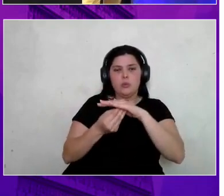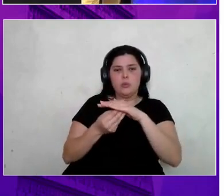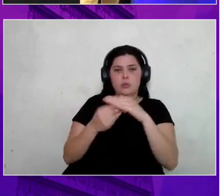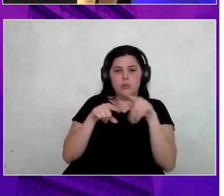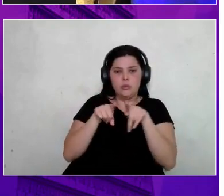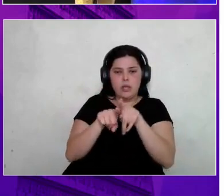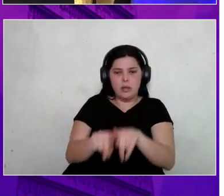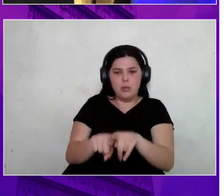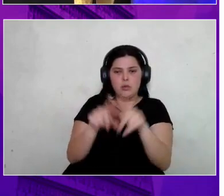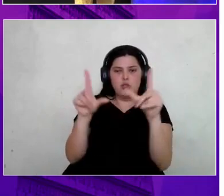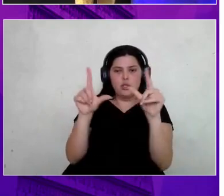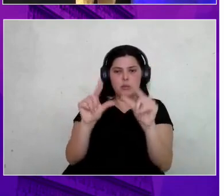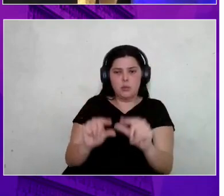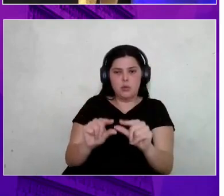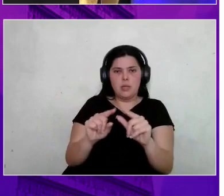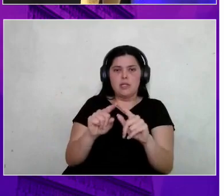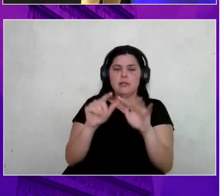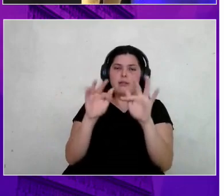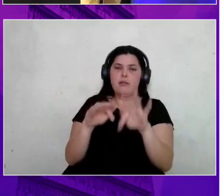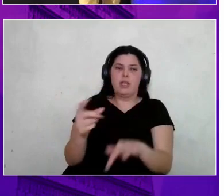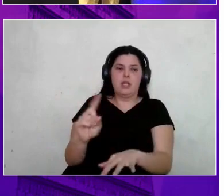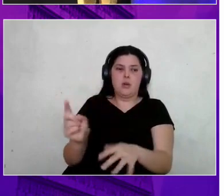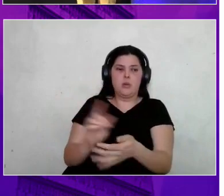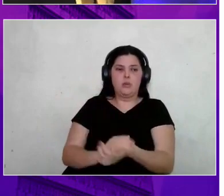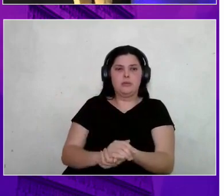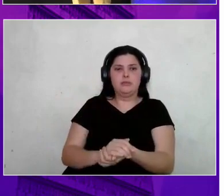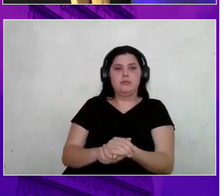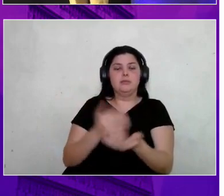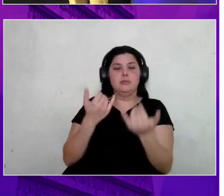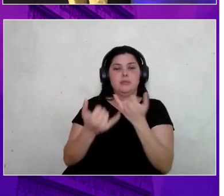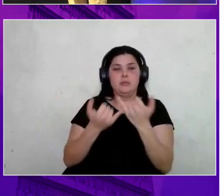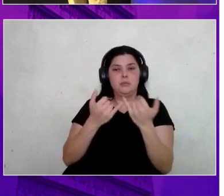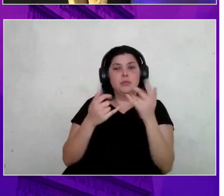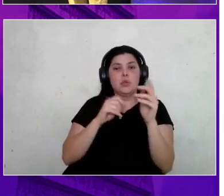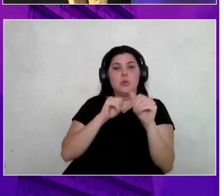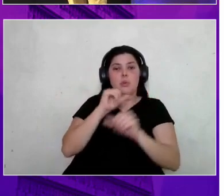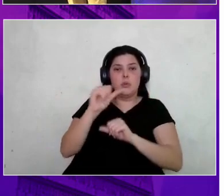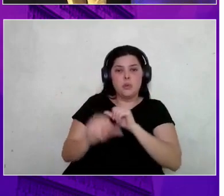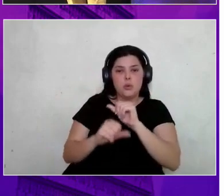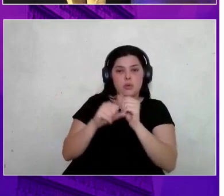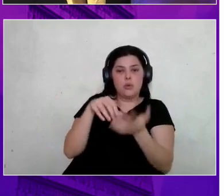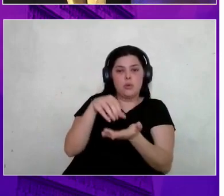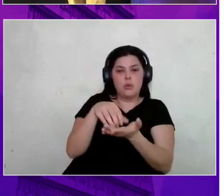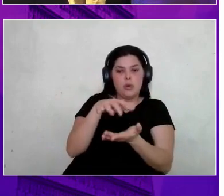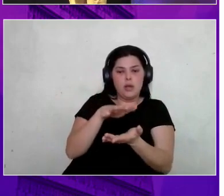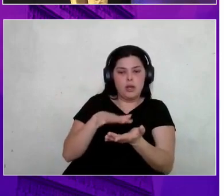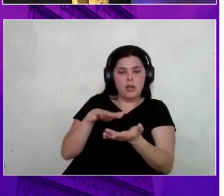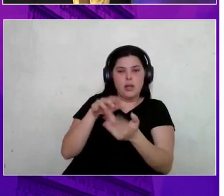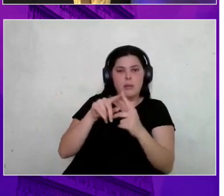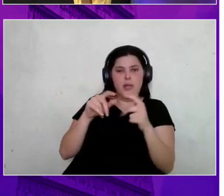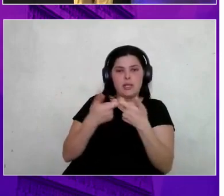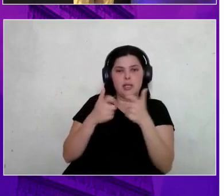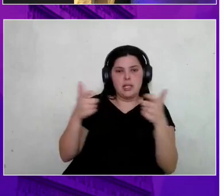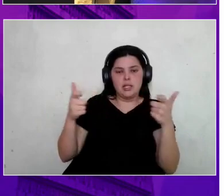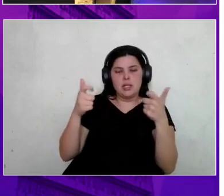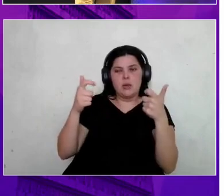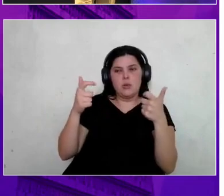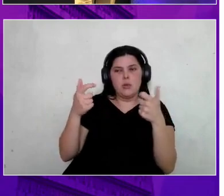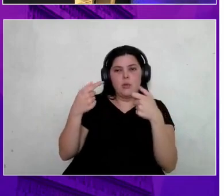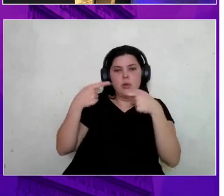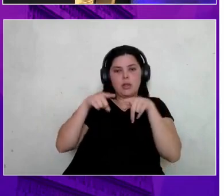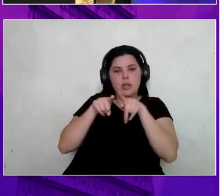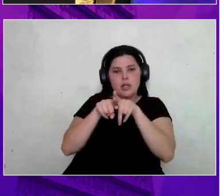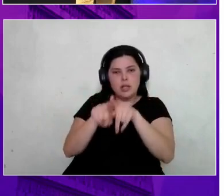Então, aqui a gente fez a mudança da aplicação, mas cresceu o acoplamento aferente ali com essa aplicação de